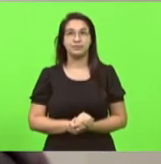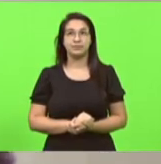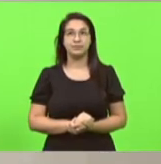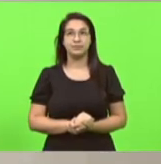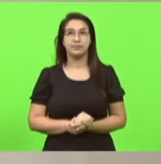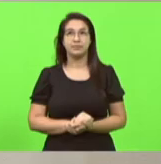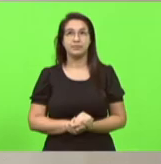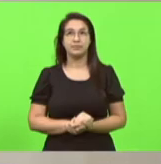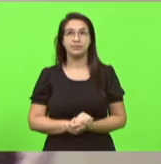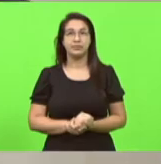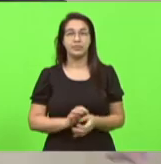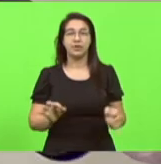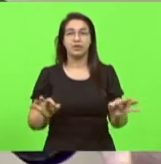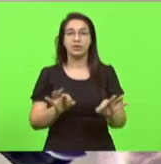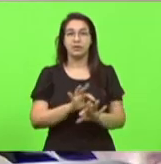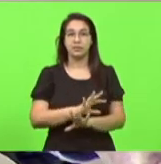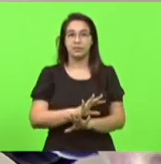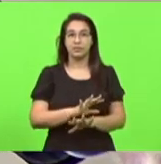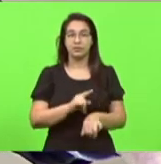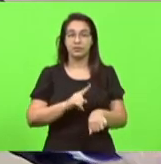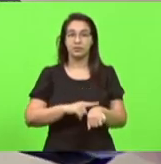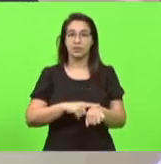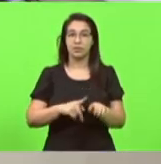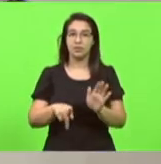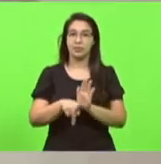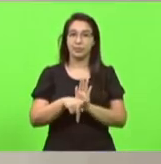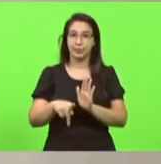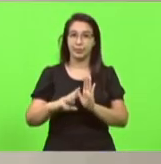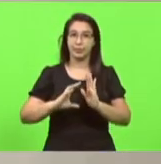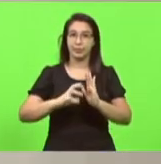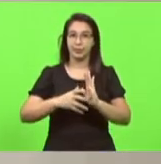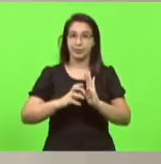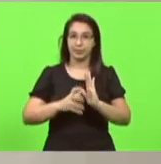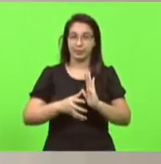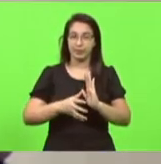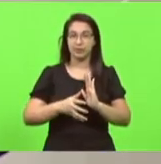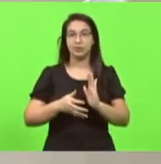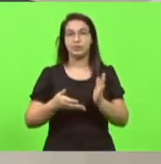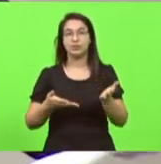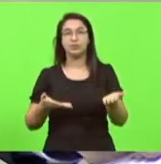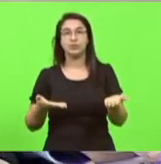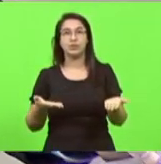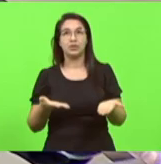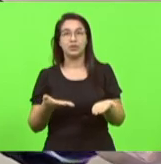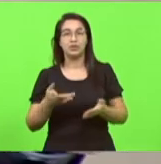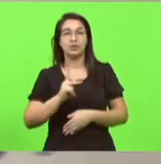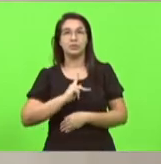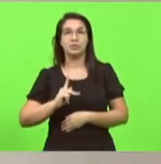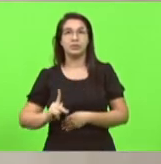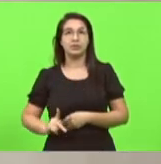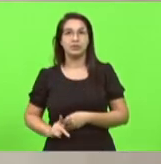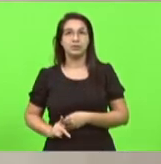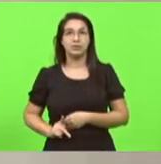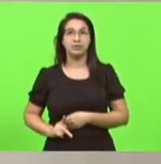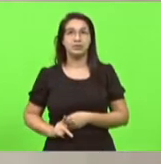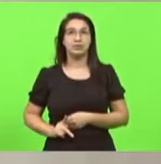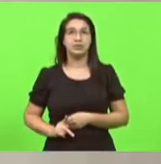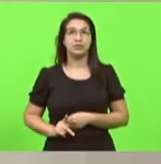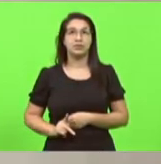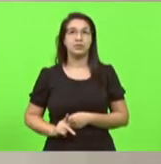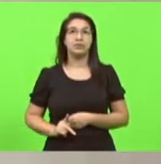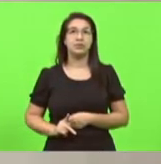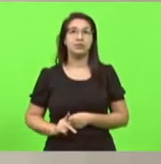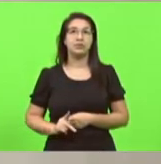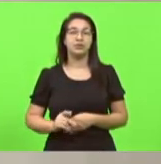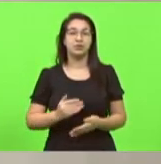Finalizando o horário destinado aos partidos políticos, esta presidência colocará